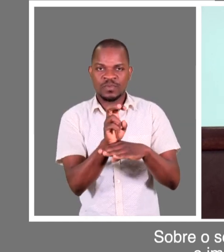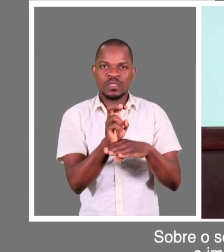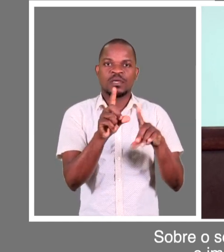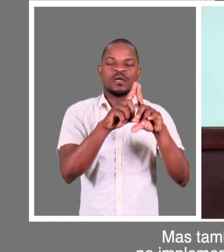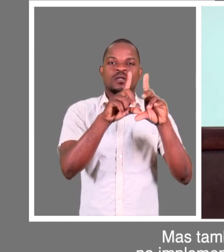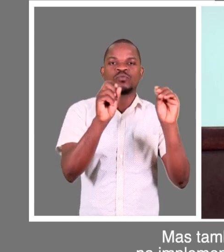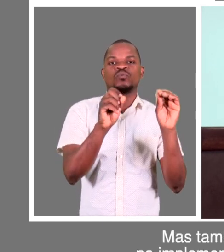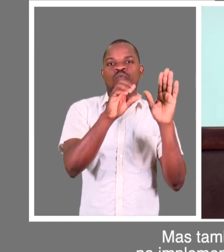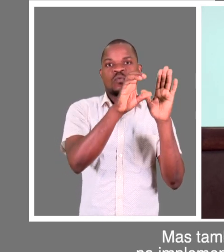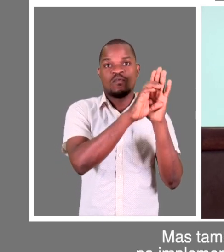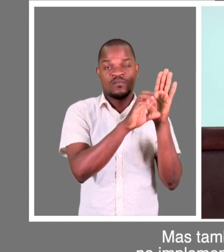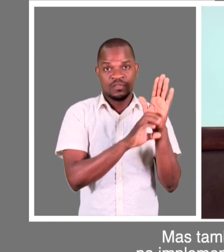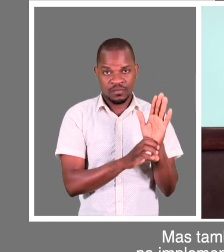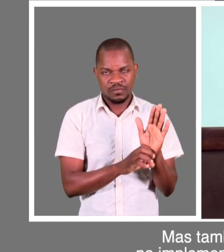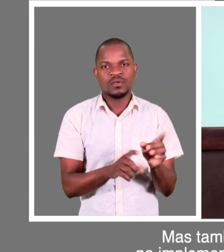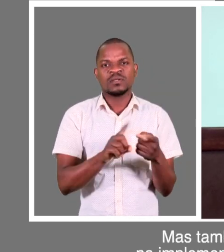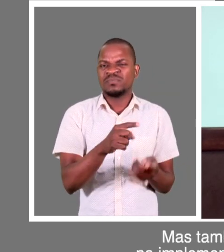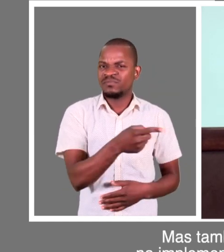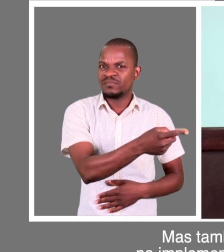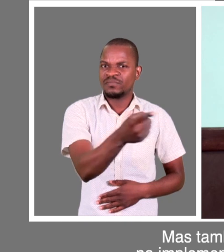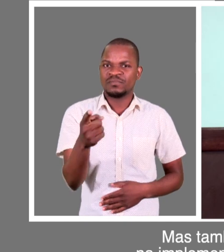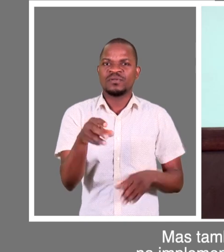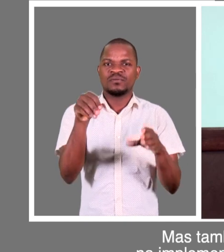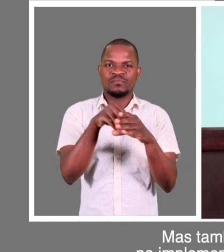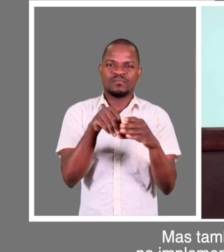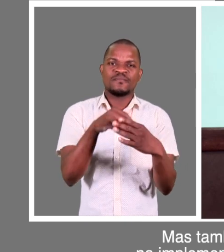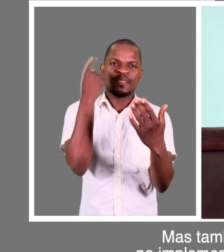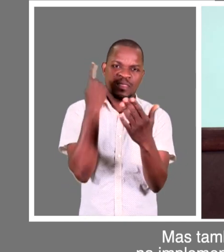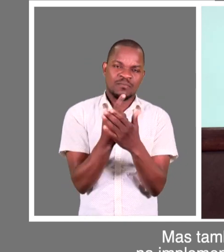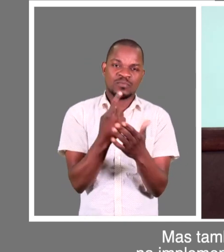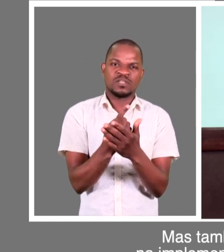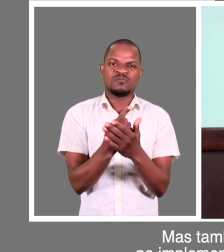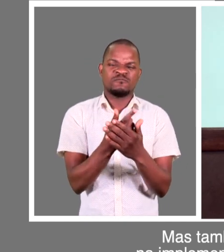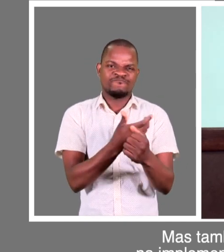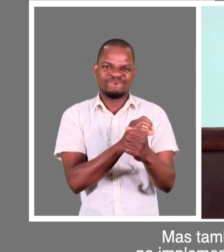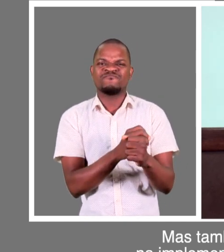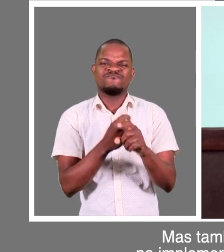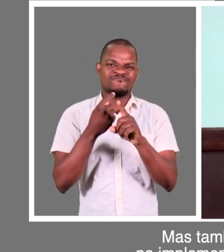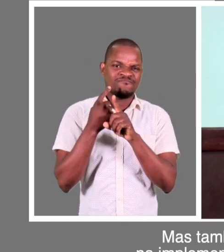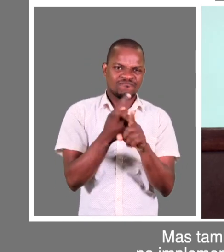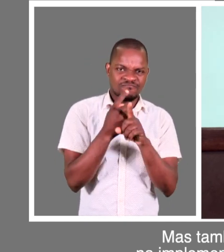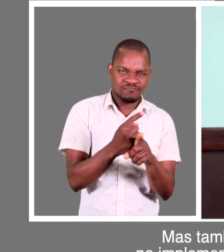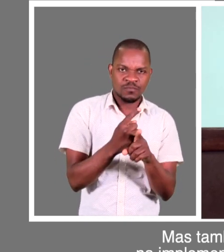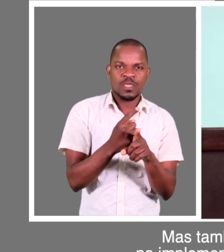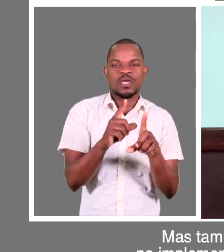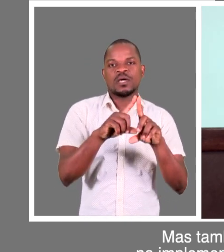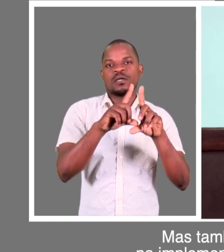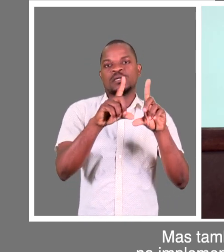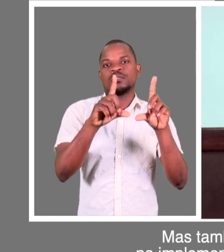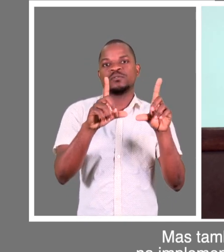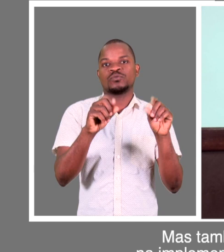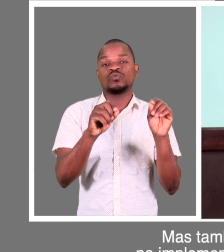da convenção, mas que eles também tomem um papel ativo na implementação e na monitoria